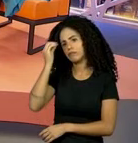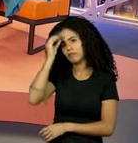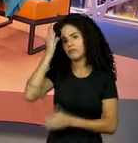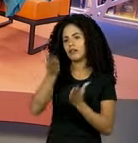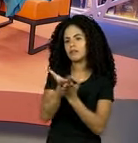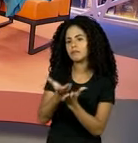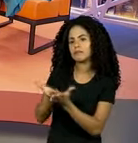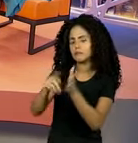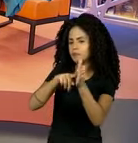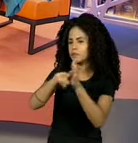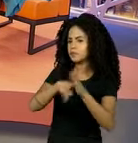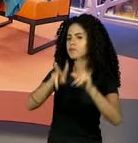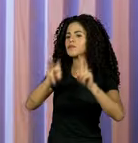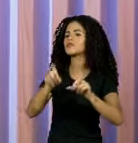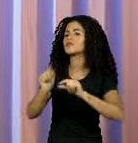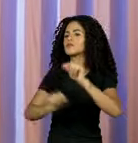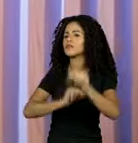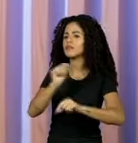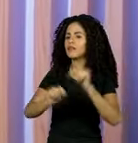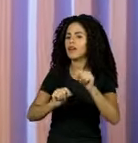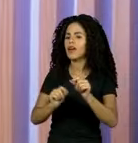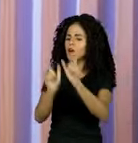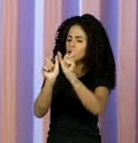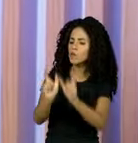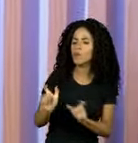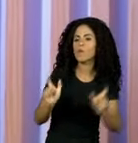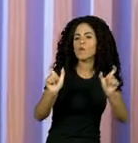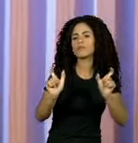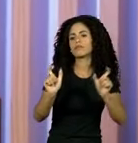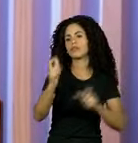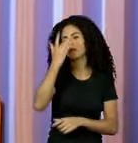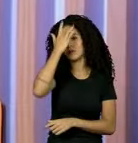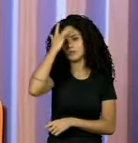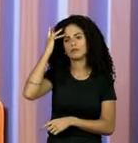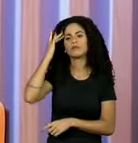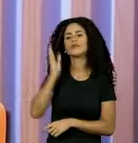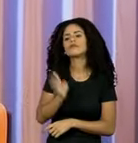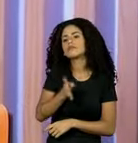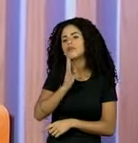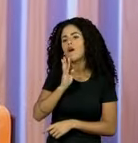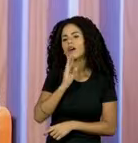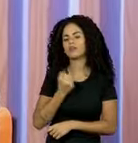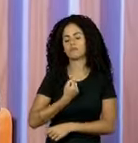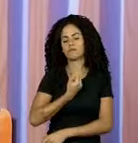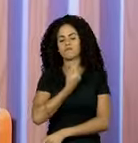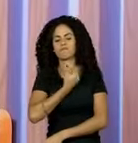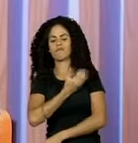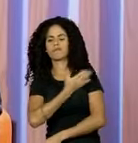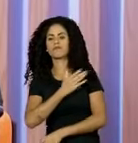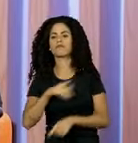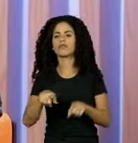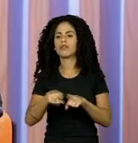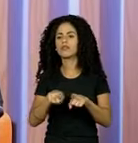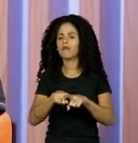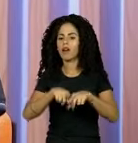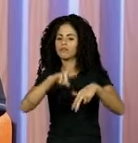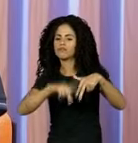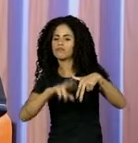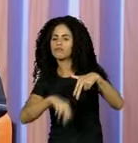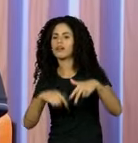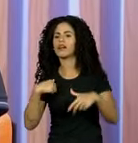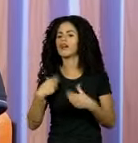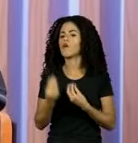fala sobre o conceito ocidental o sexista e racista de intelectual restringe a